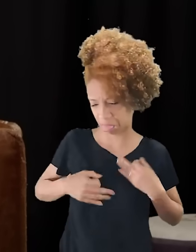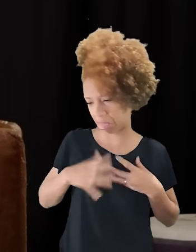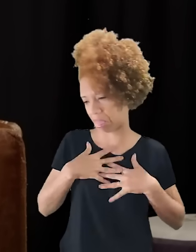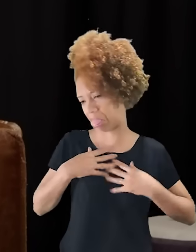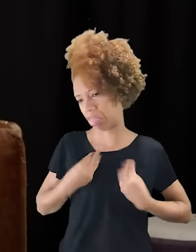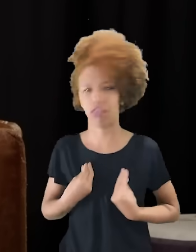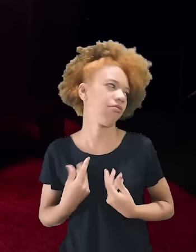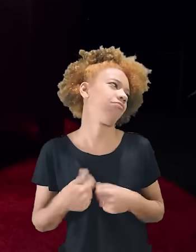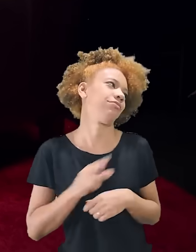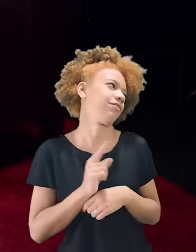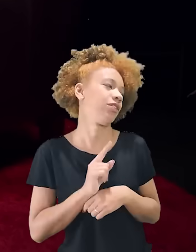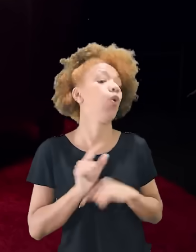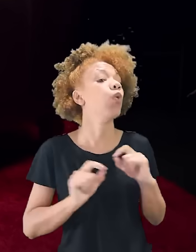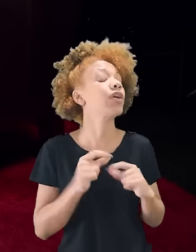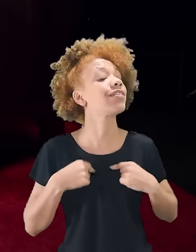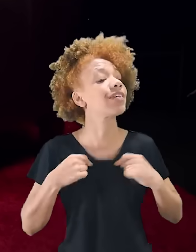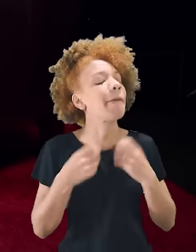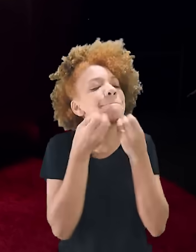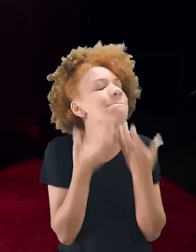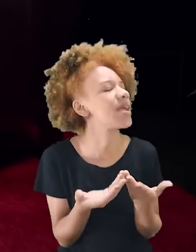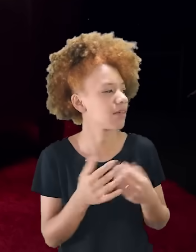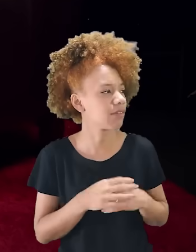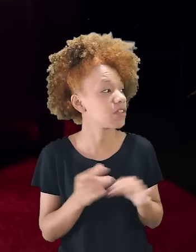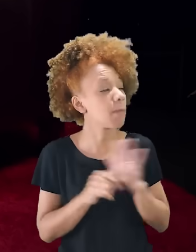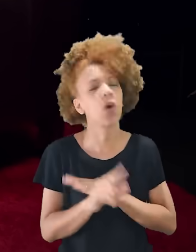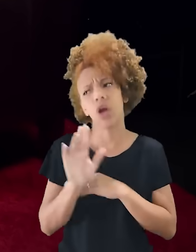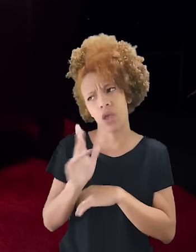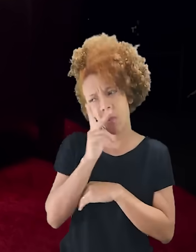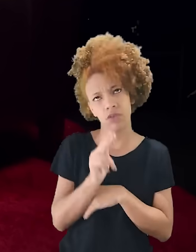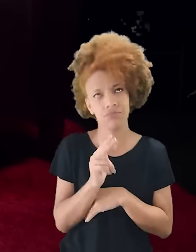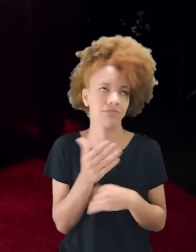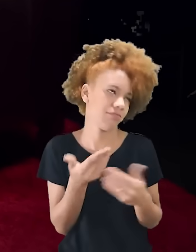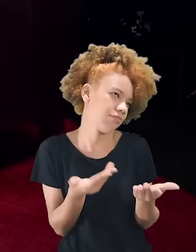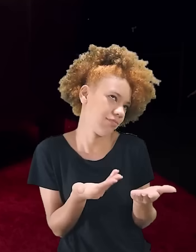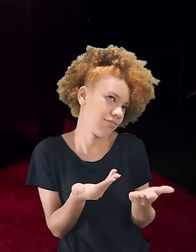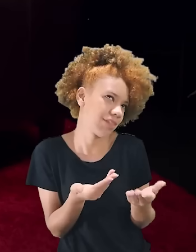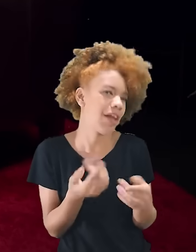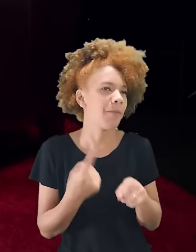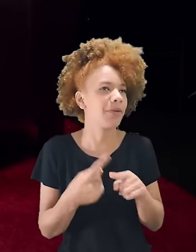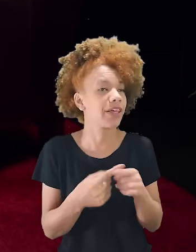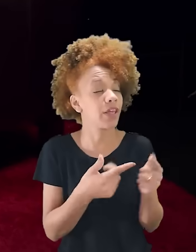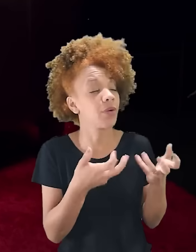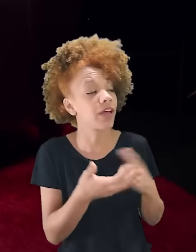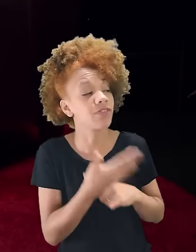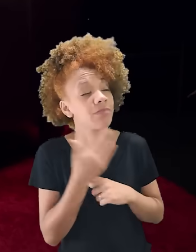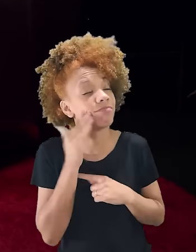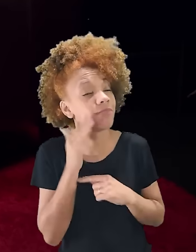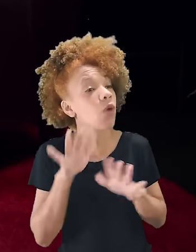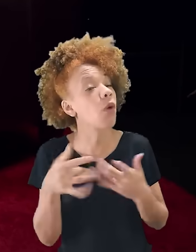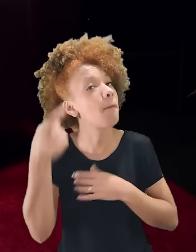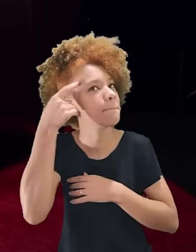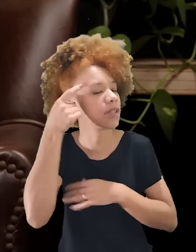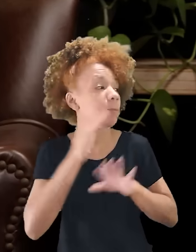mas da hora que que é se vestir bem faço essa pergunta por qu eu acho que aonde eu quero que você me ajude a entender meu